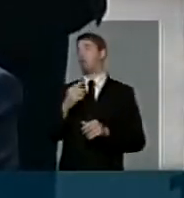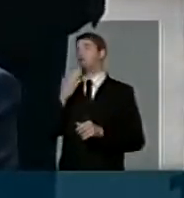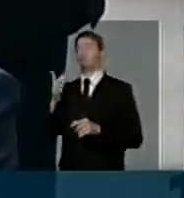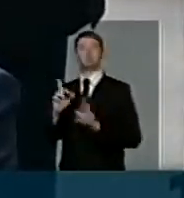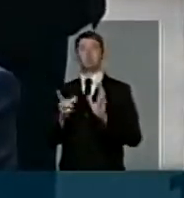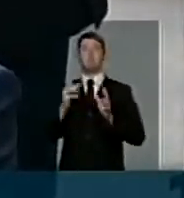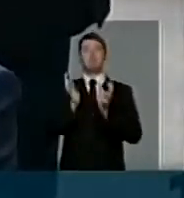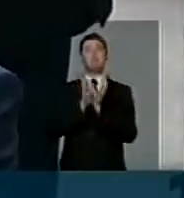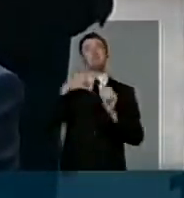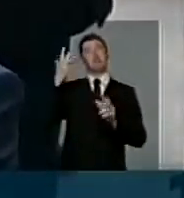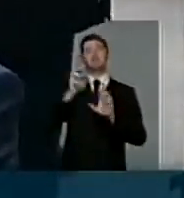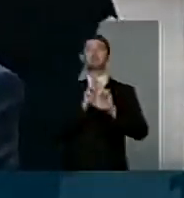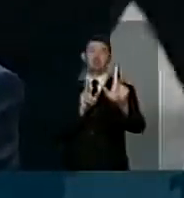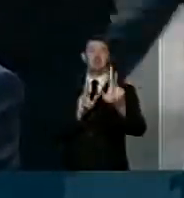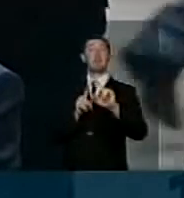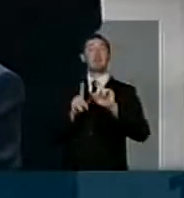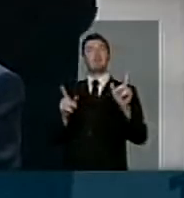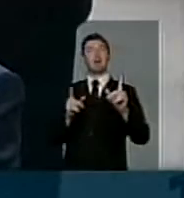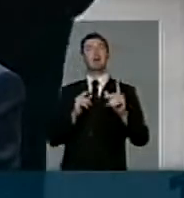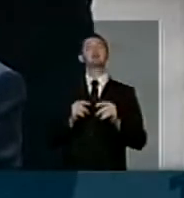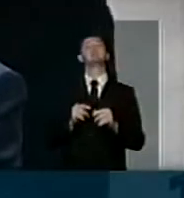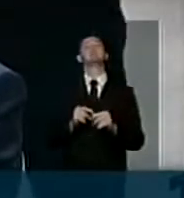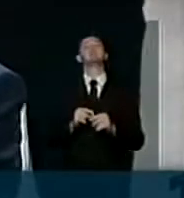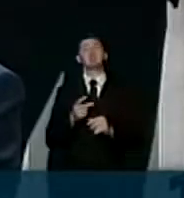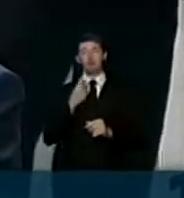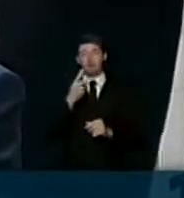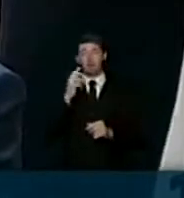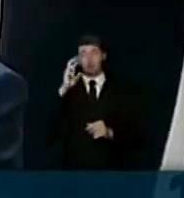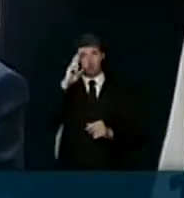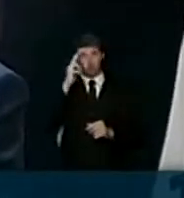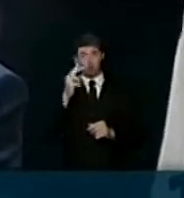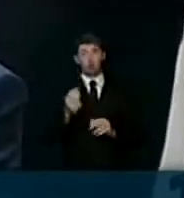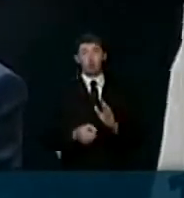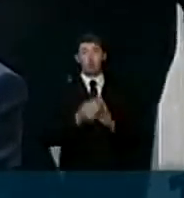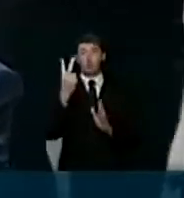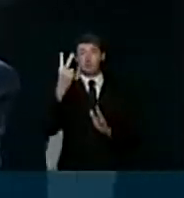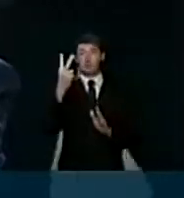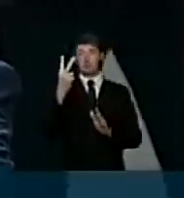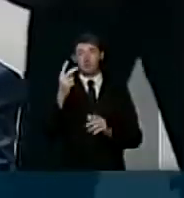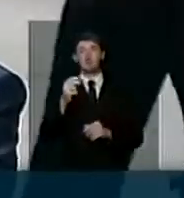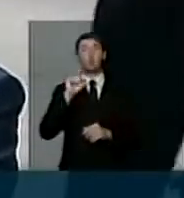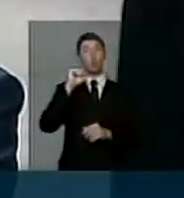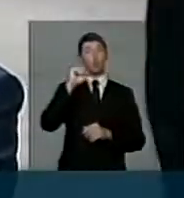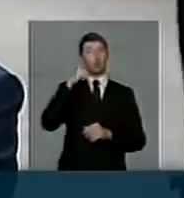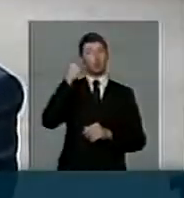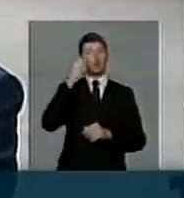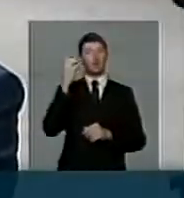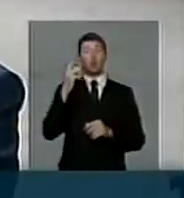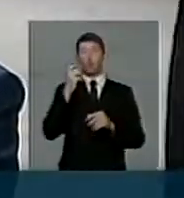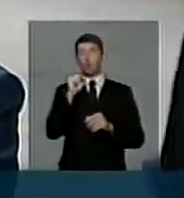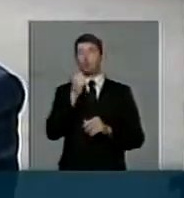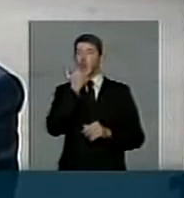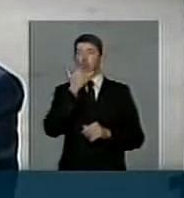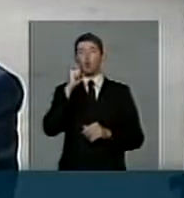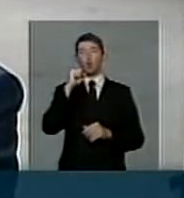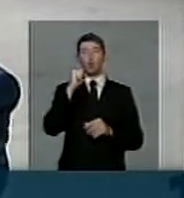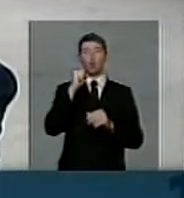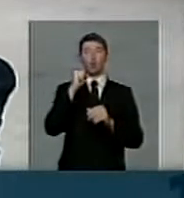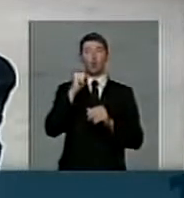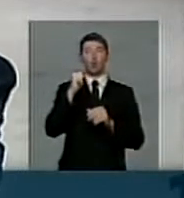presenciar o carinho com que Vossa Excelência governou a cidade de Rio Negrinho. Portanto, quero aqui, de